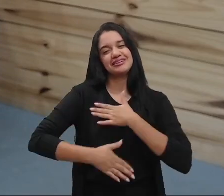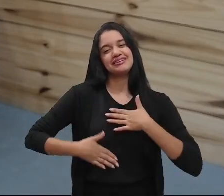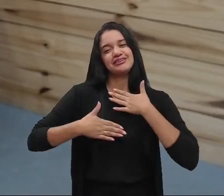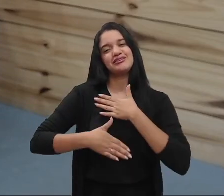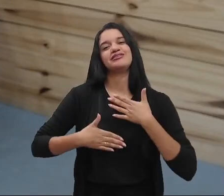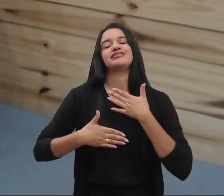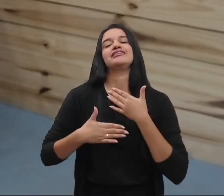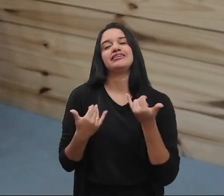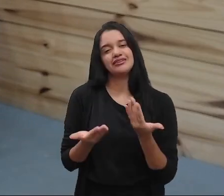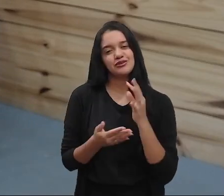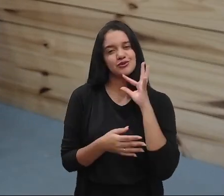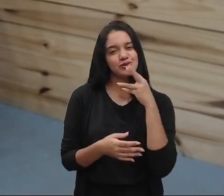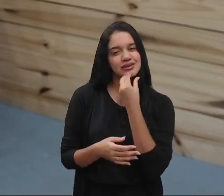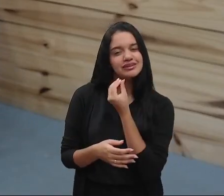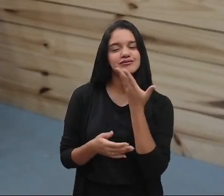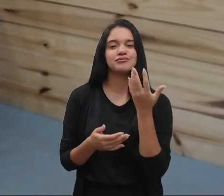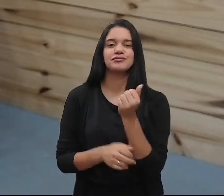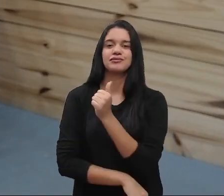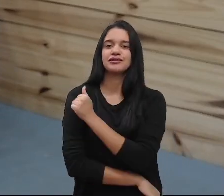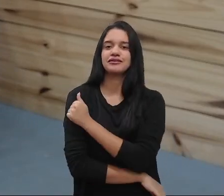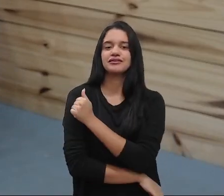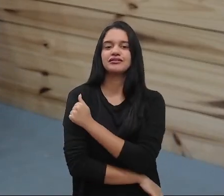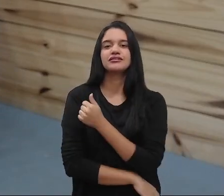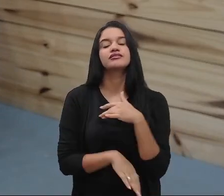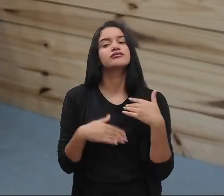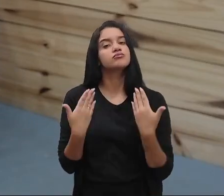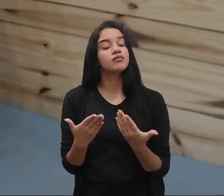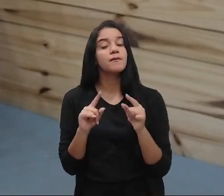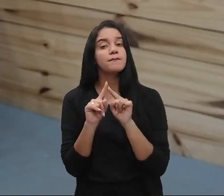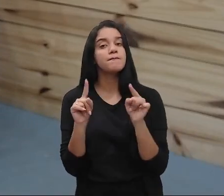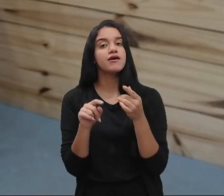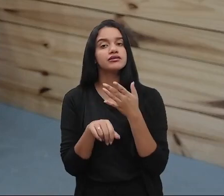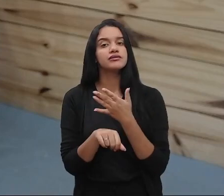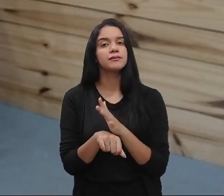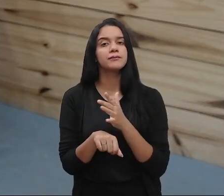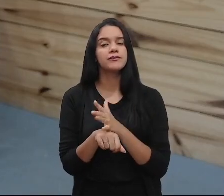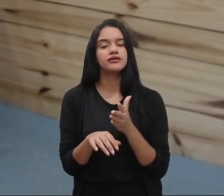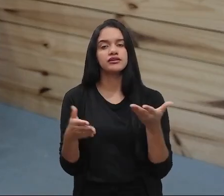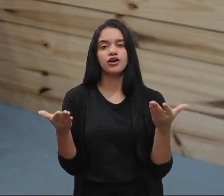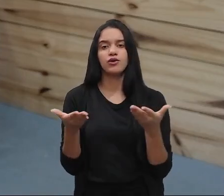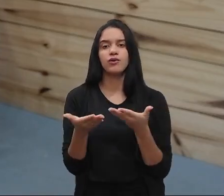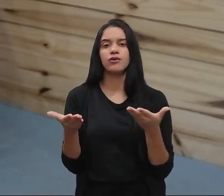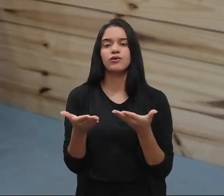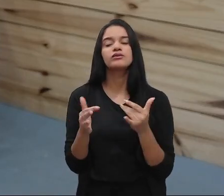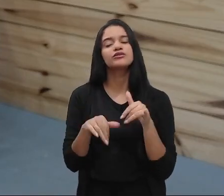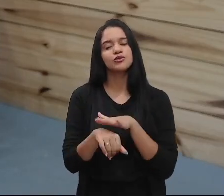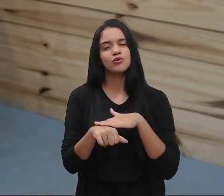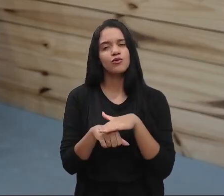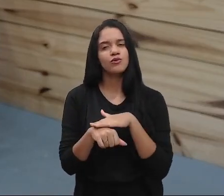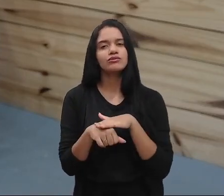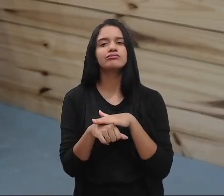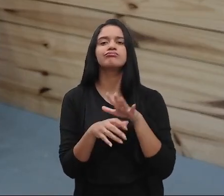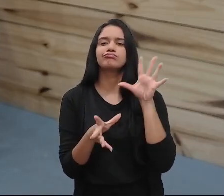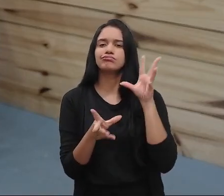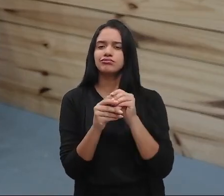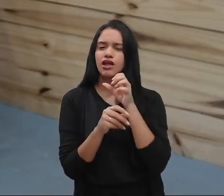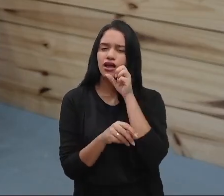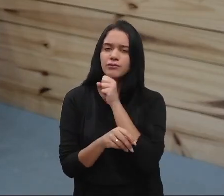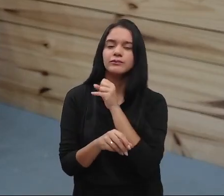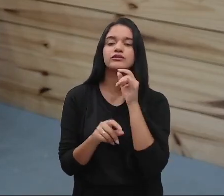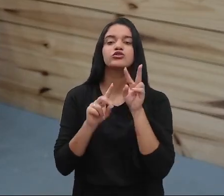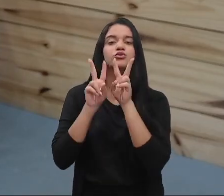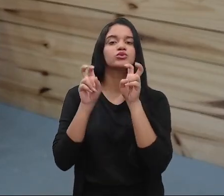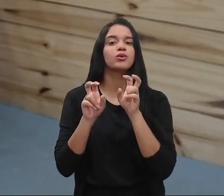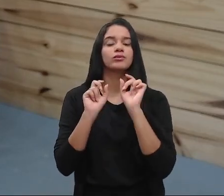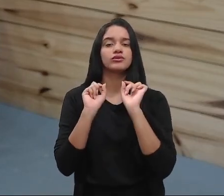aqui compartilhando conhecimento com nossos estudantes. Mas, assim, a prática hoje, a gente até conversou previamente, né? Que, assim,